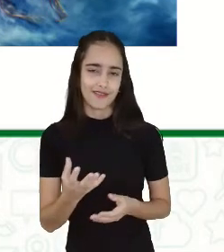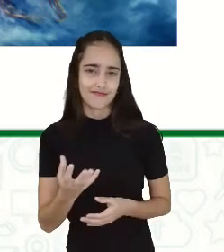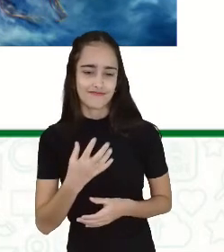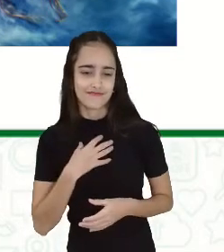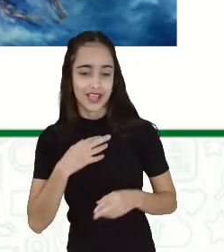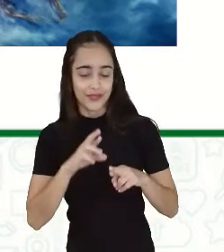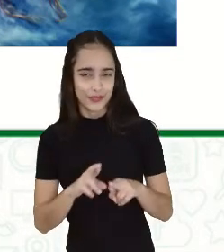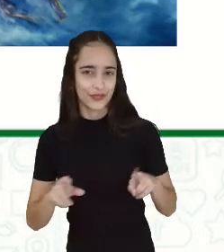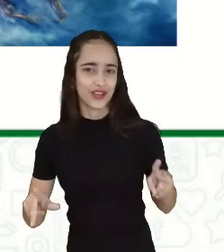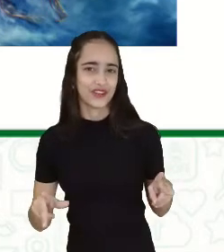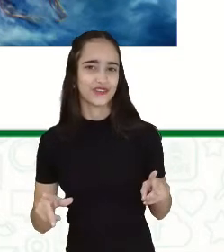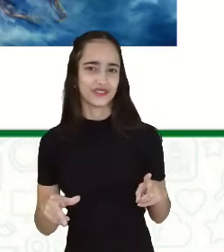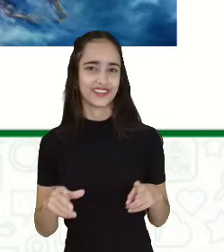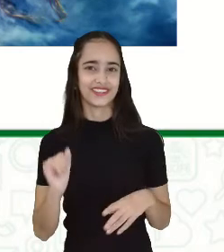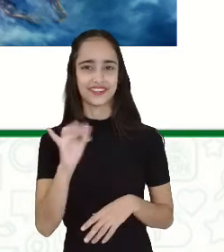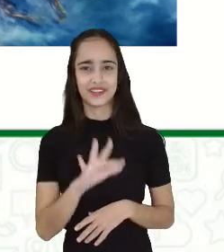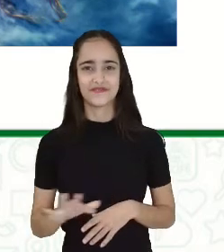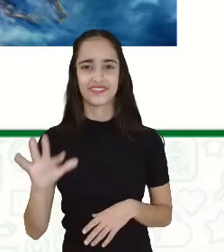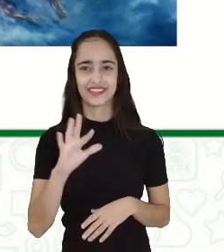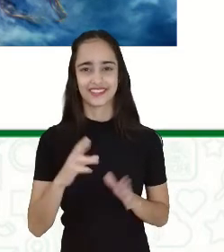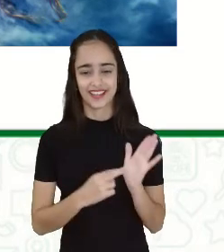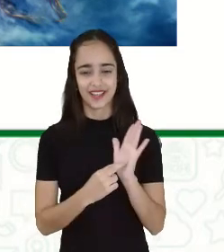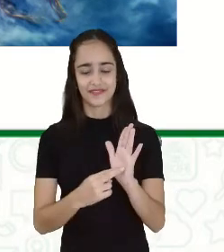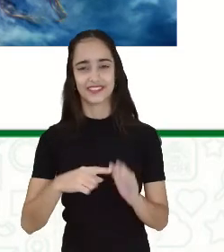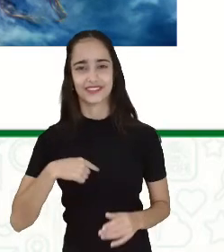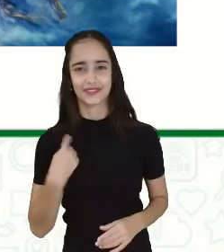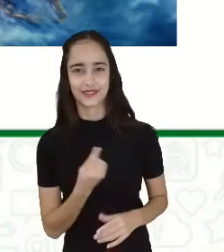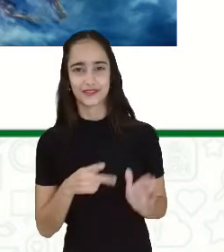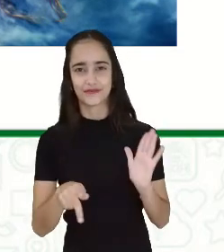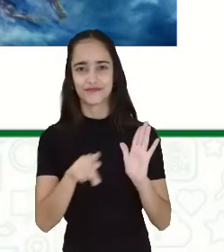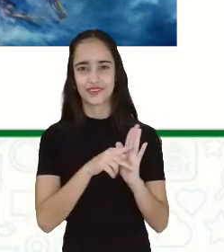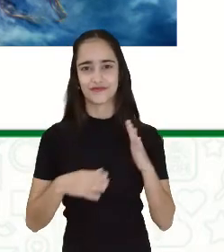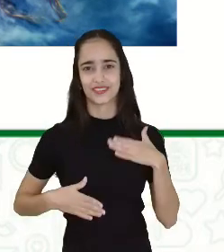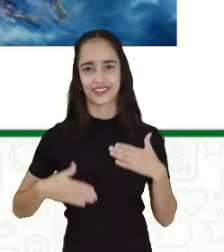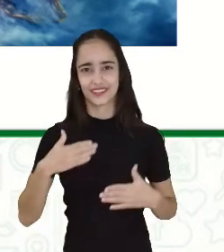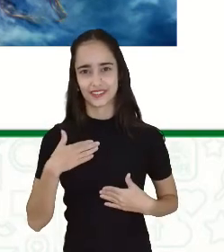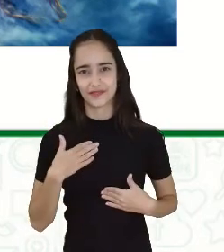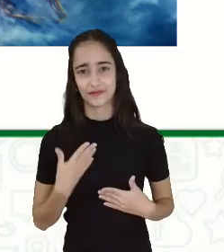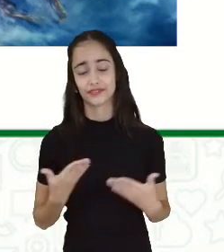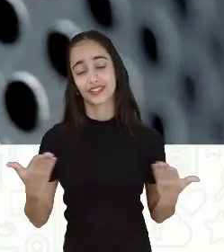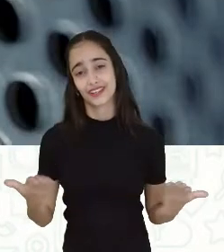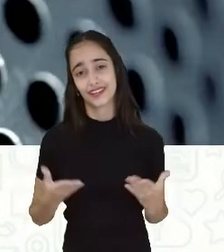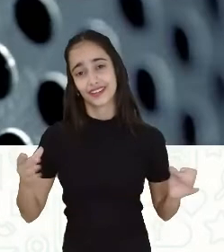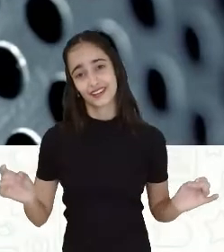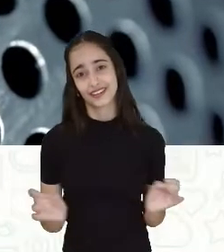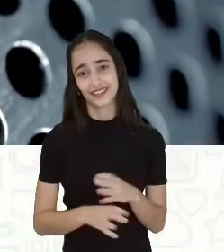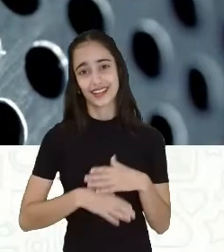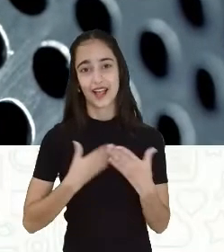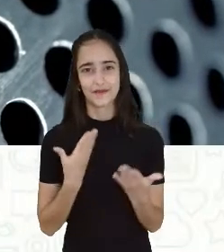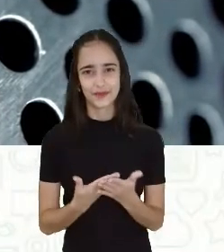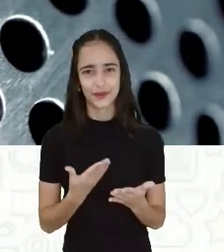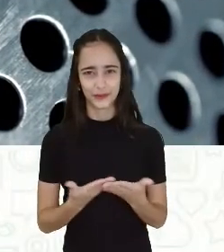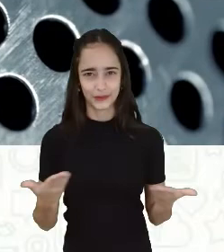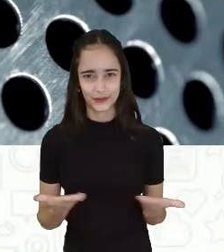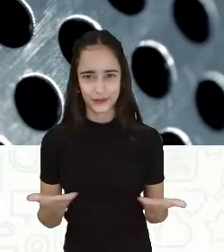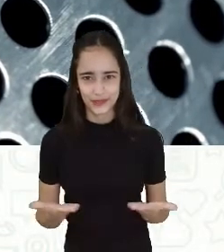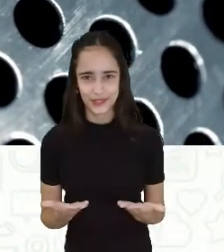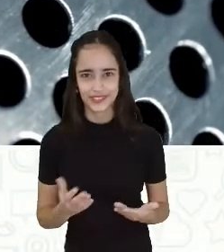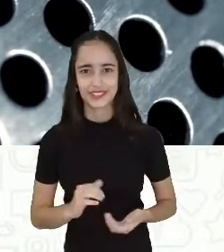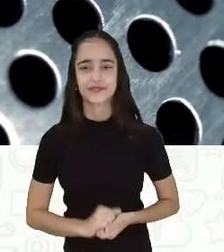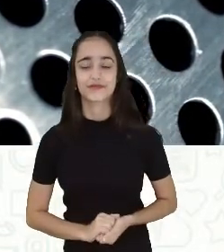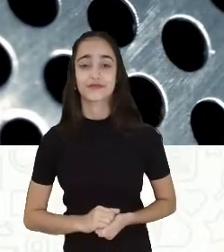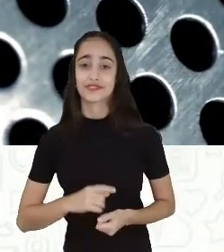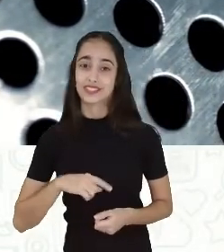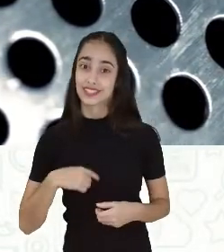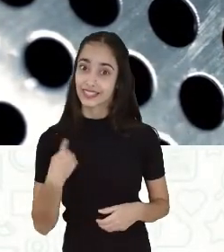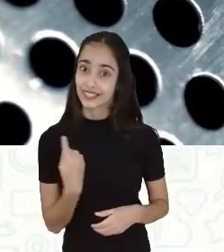uma imagem que representa o nosso próprio corpo e com essas imagens eu encerro a aula de hoje né E